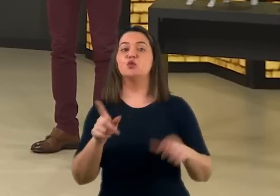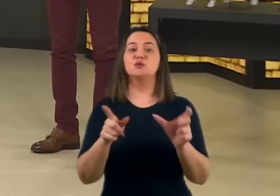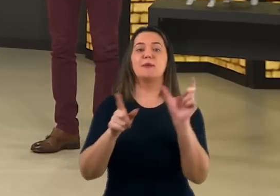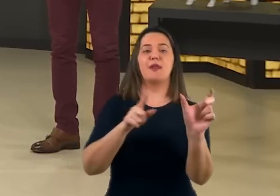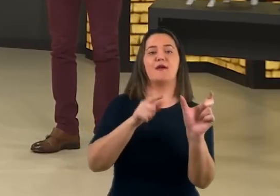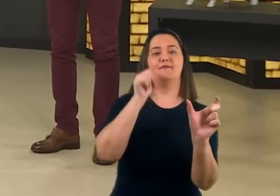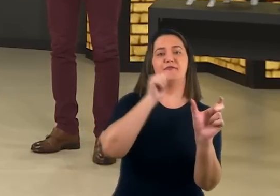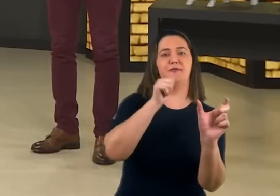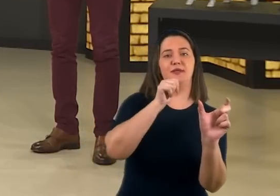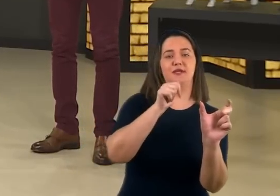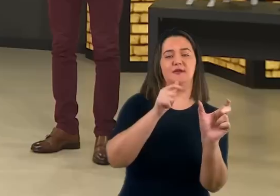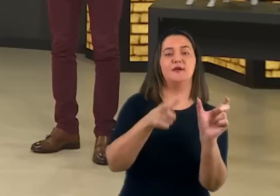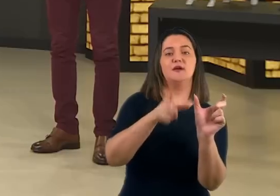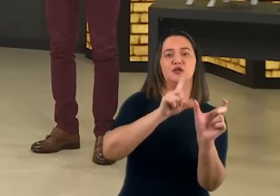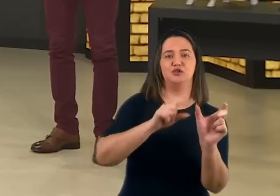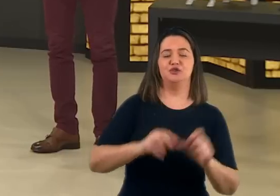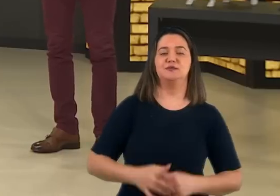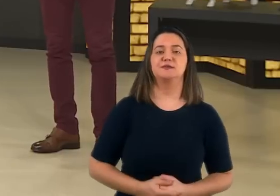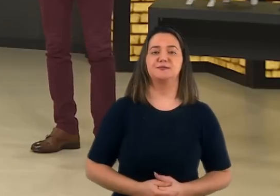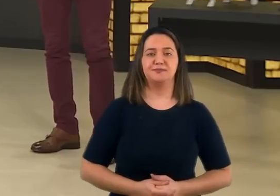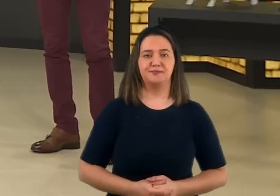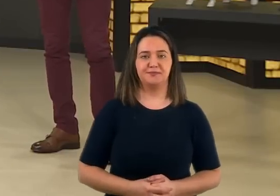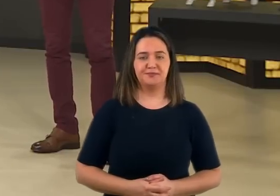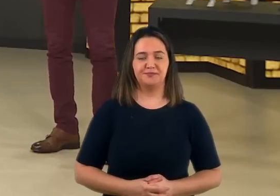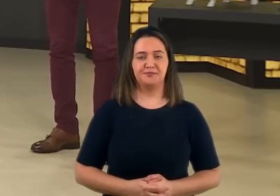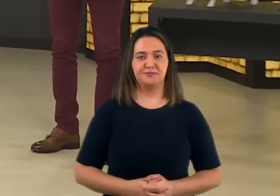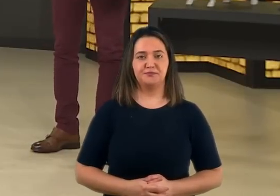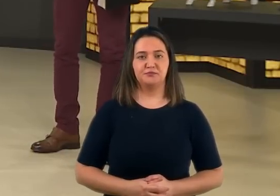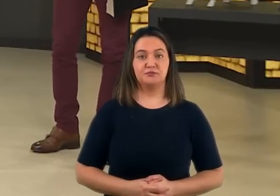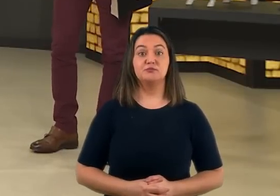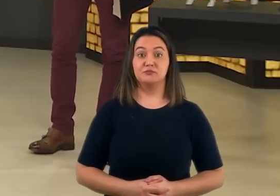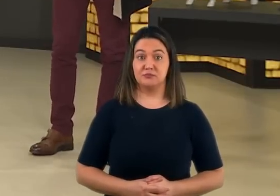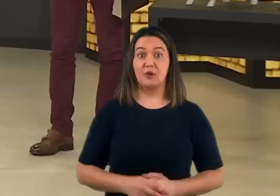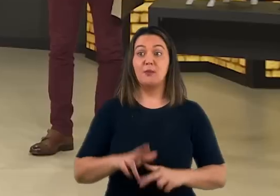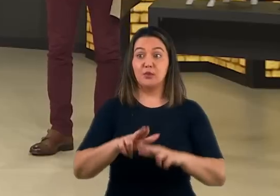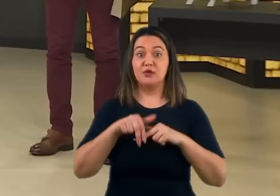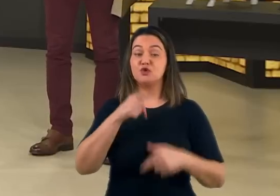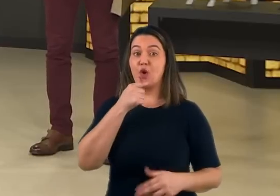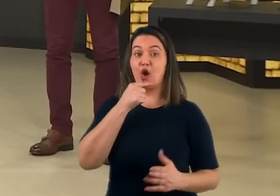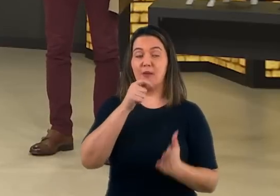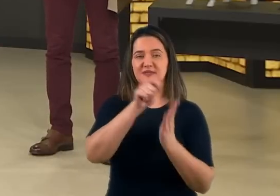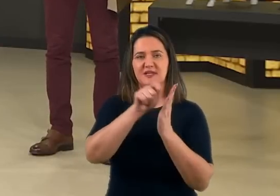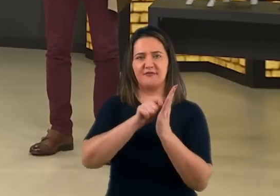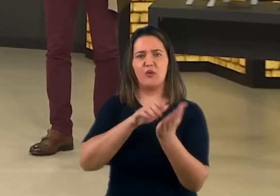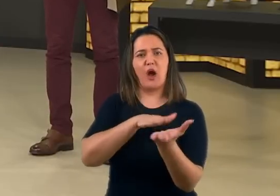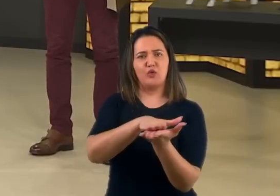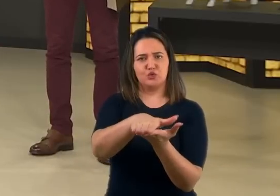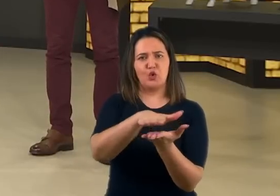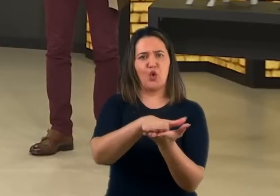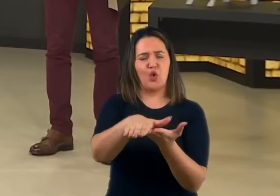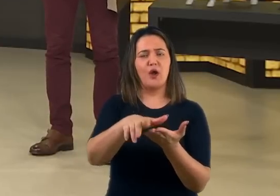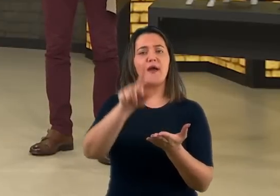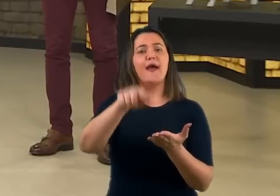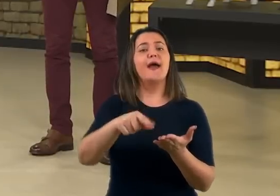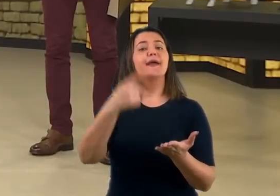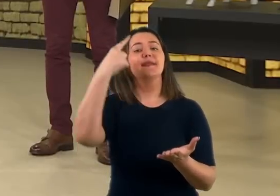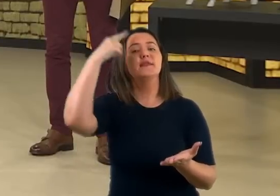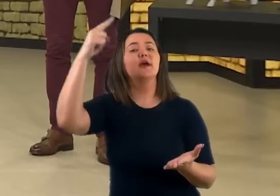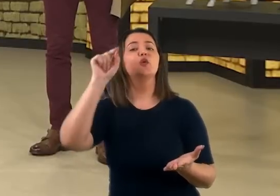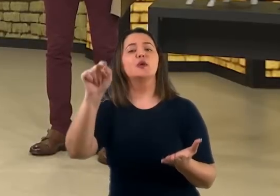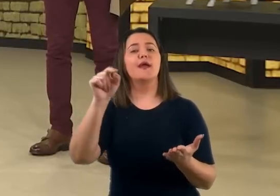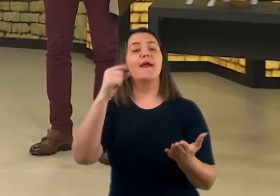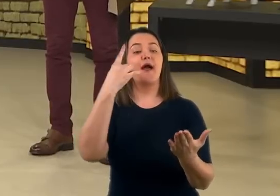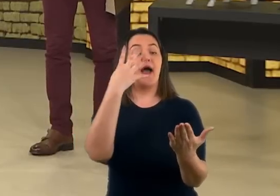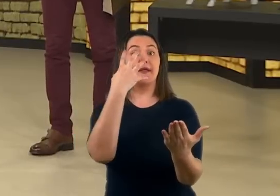capítulo 8, versículo 9. Aí, de acordo com esse autor, a ideia seria atrair a atenção dos